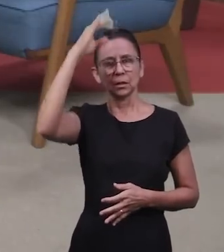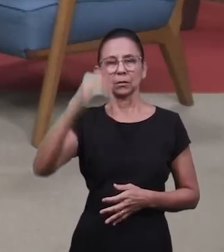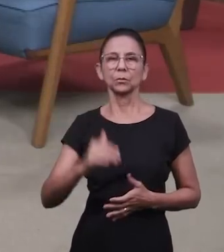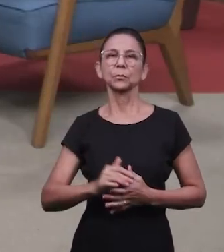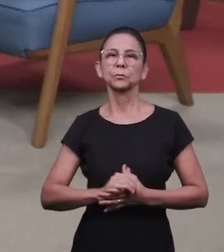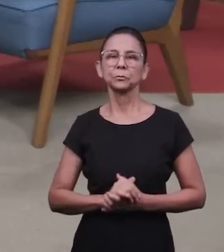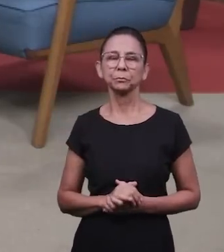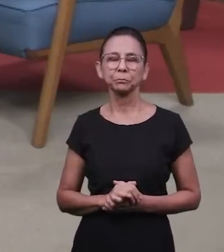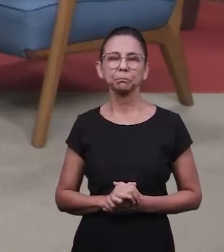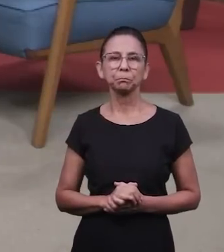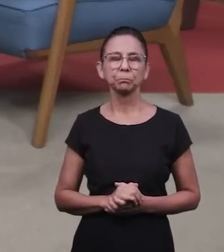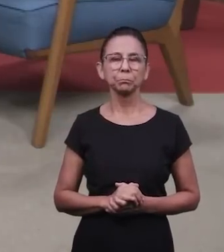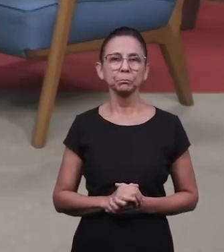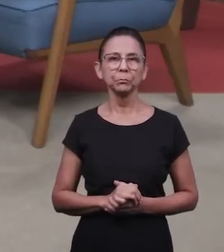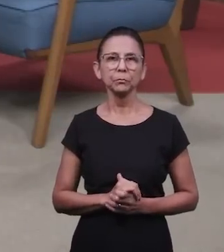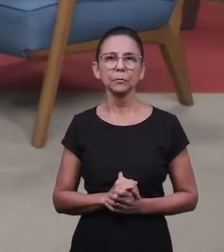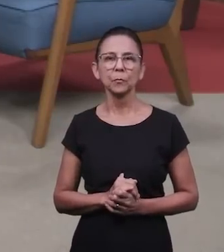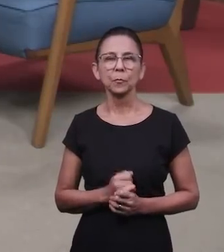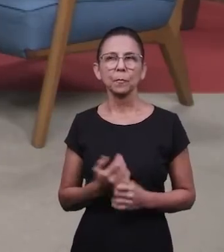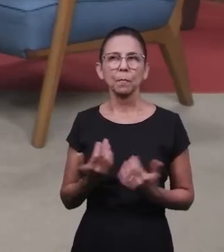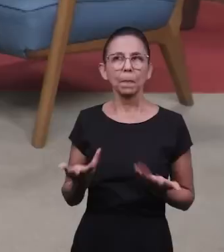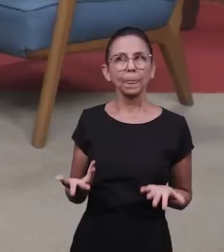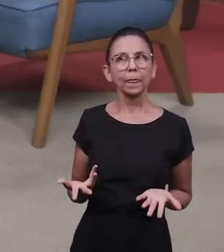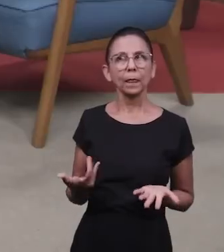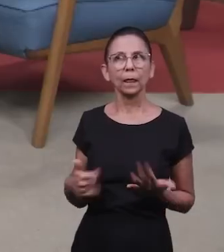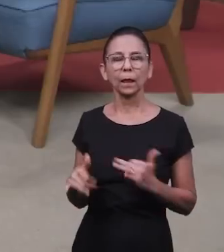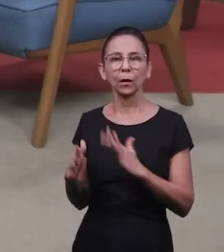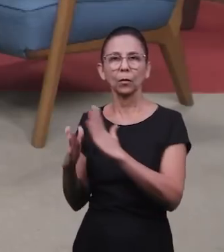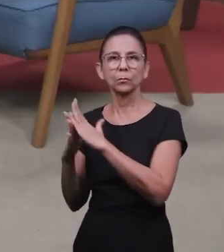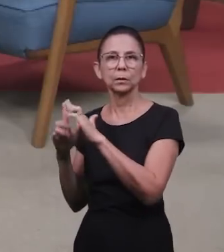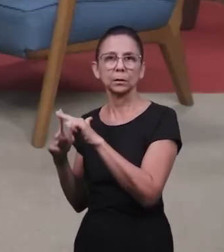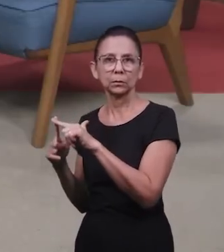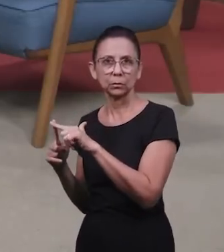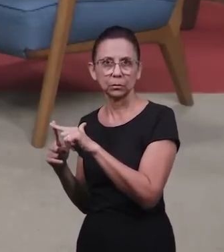lírio entre os espinhos, e da igreja que